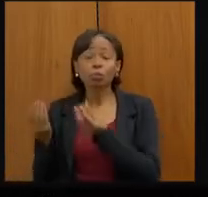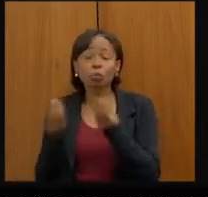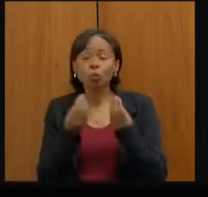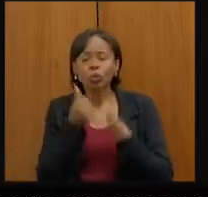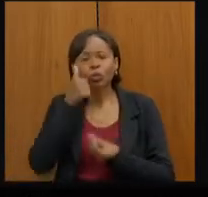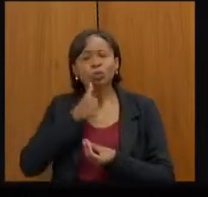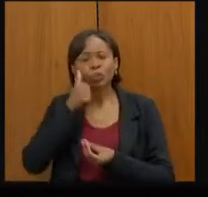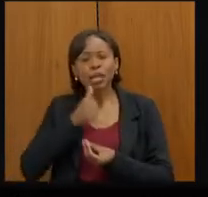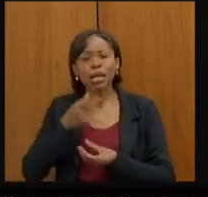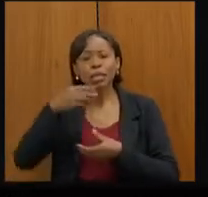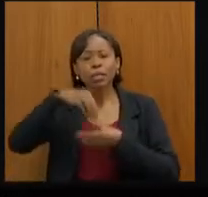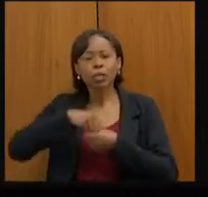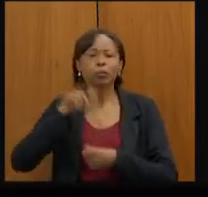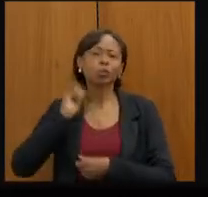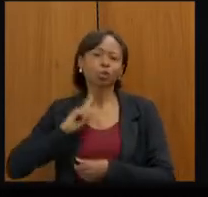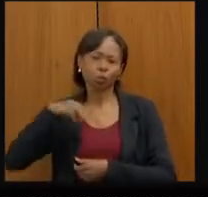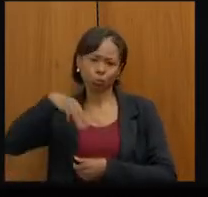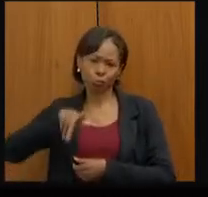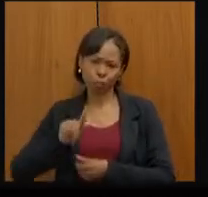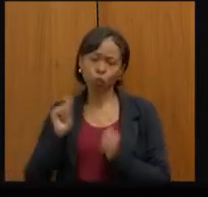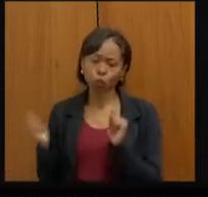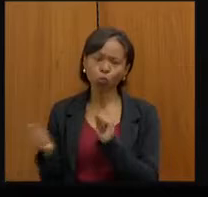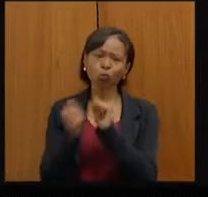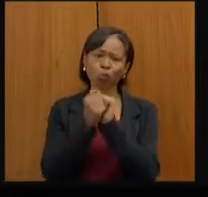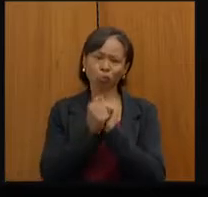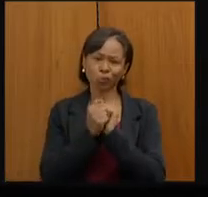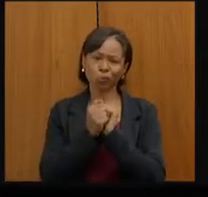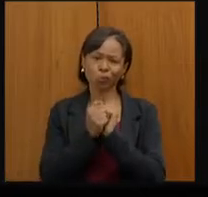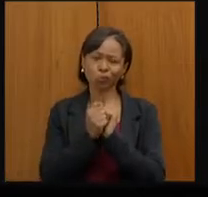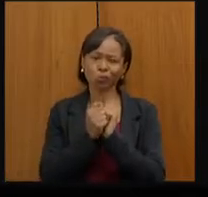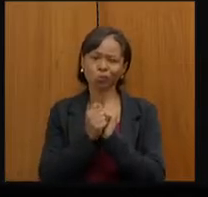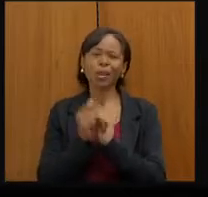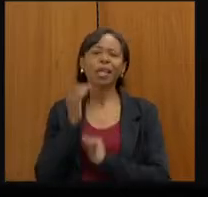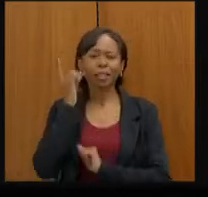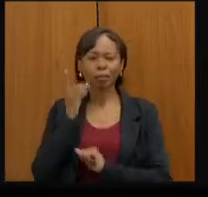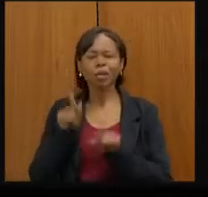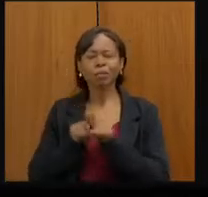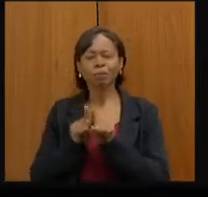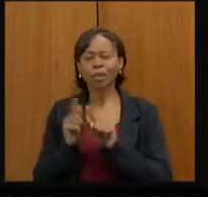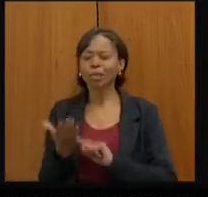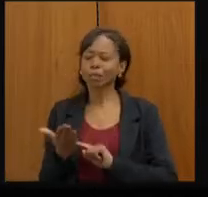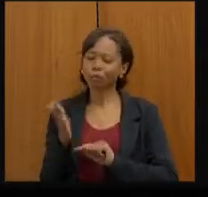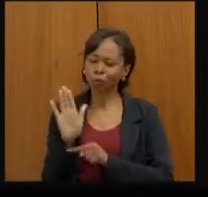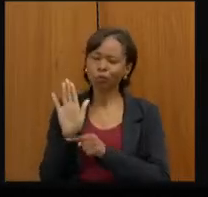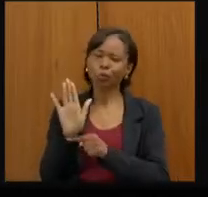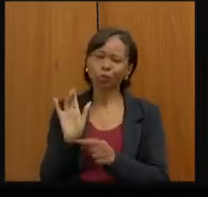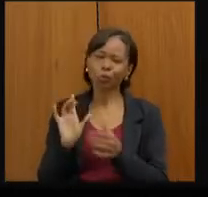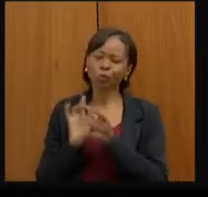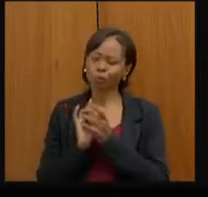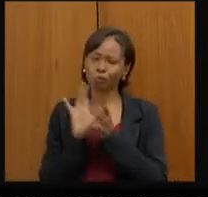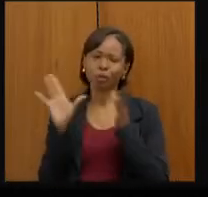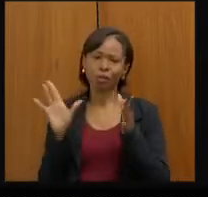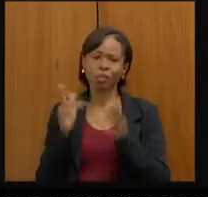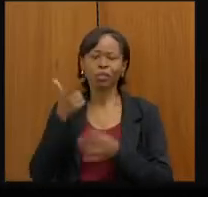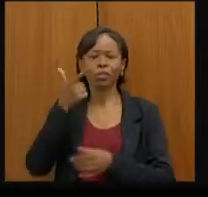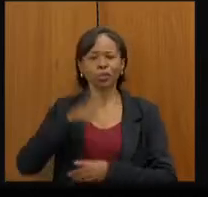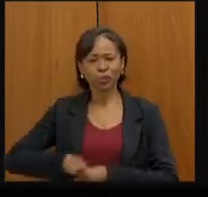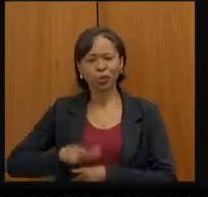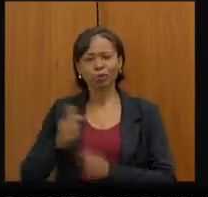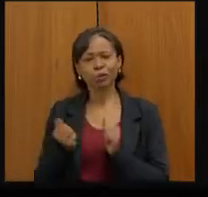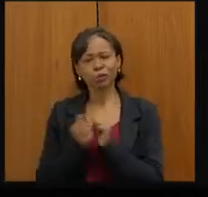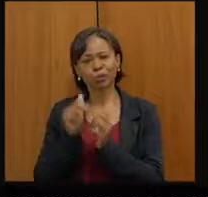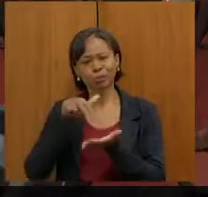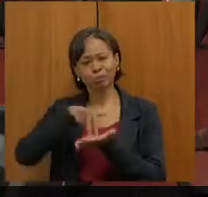juntas com vocês podem sempre conosco deputada é um prazer estar aqui que você mais uma mesa Olá